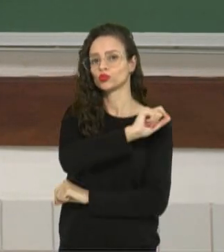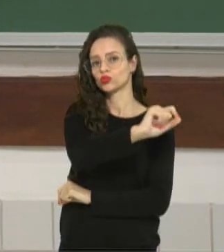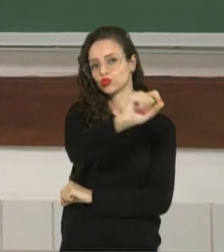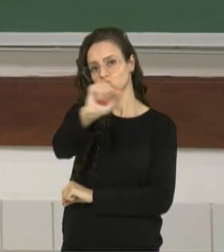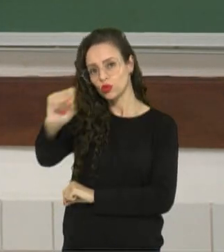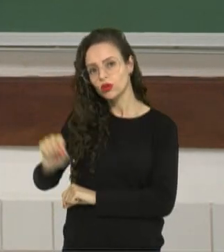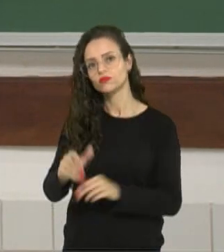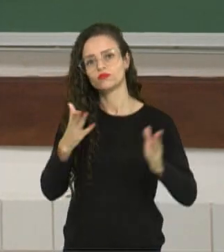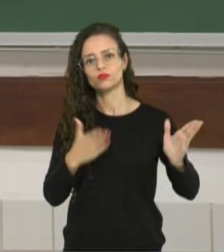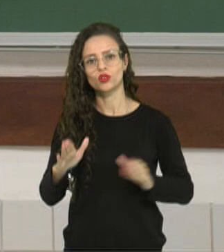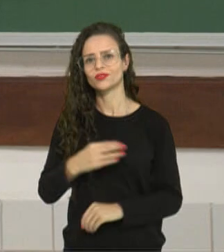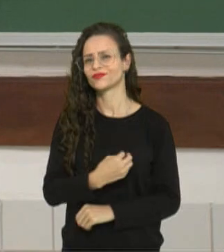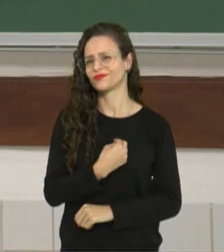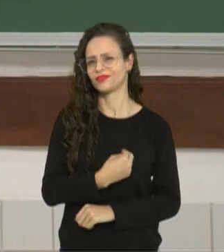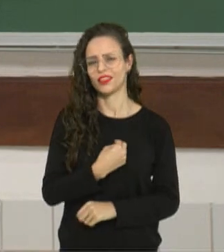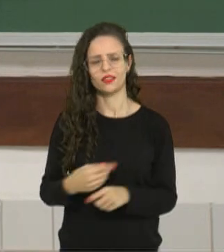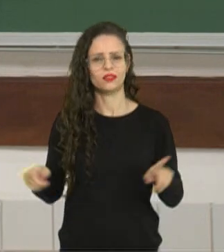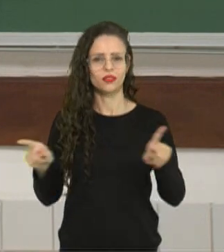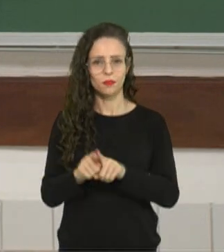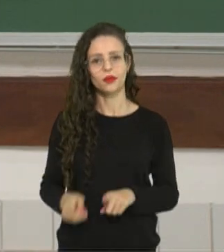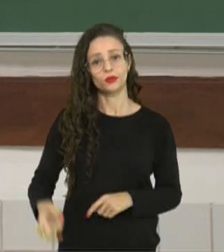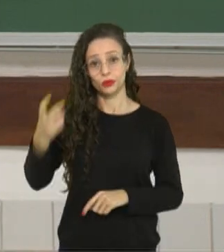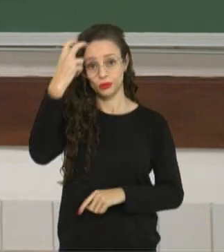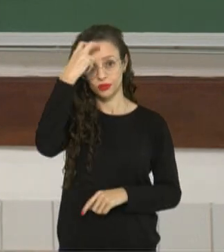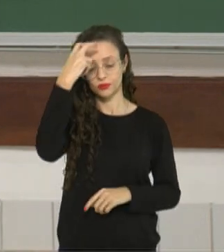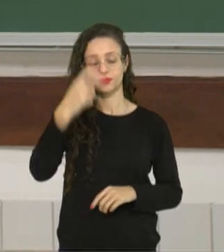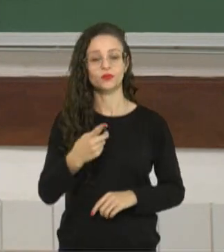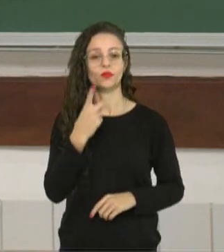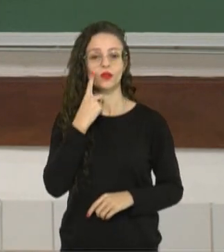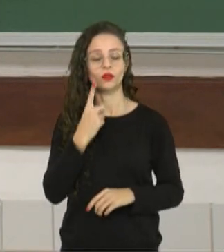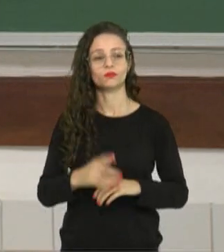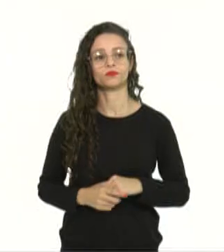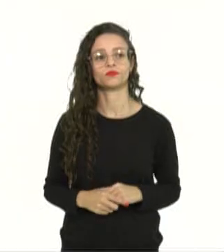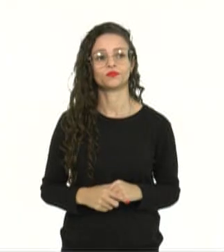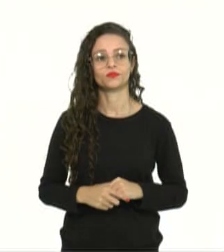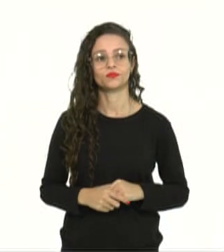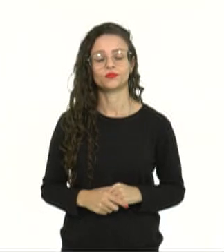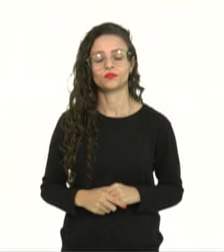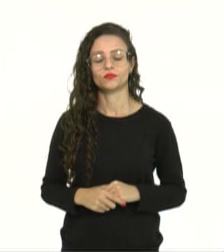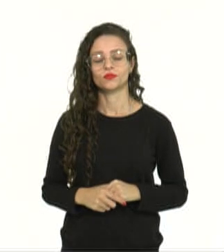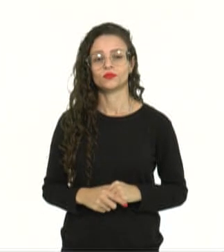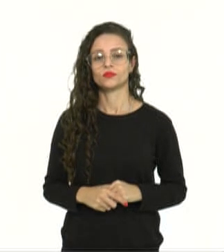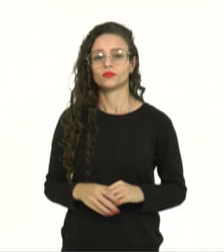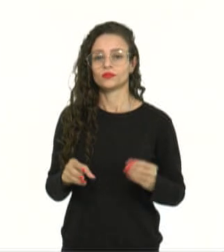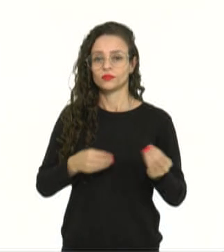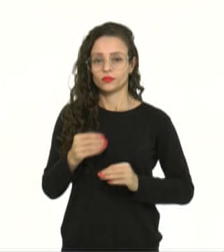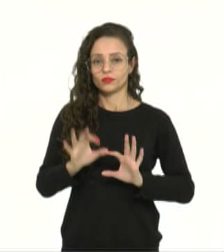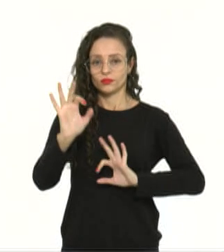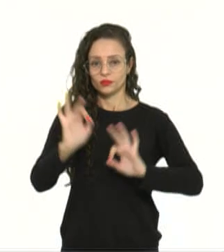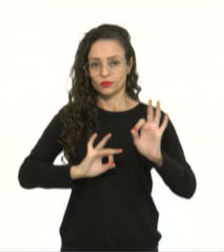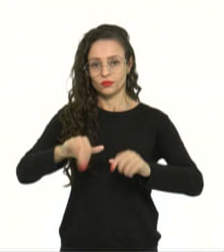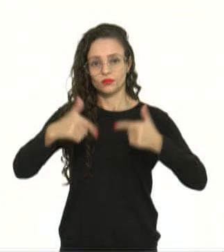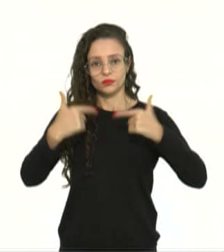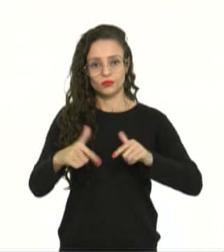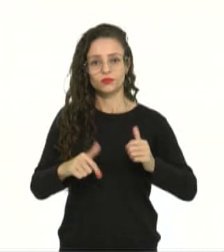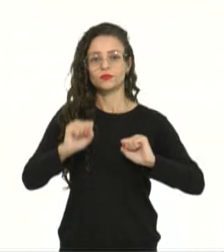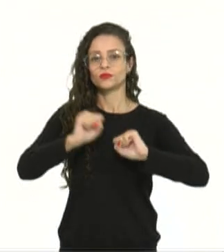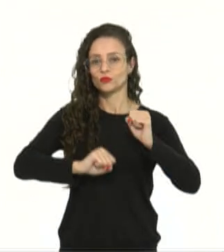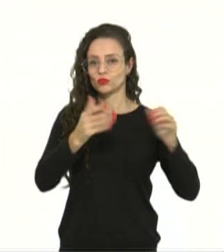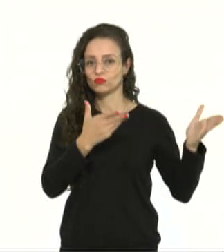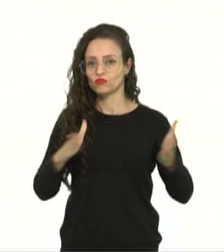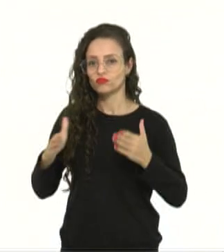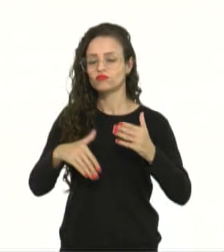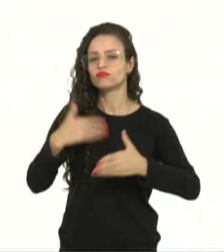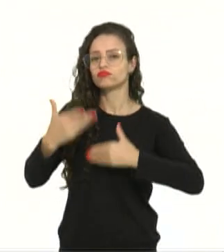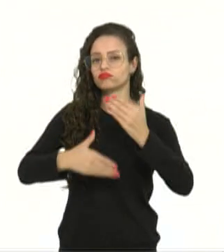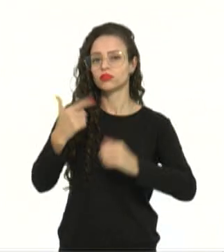de produção da vida, inclusive a cultura. Olha lá. A lógica de organização do trabalho industrial acaba se